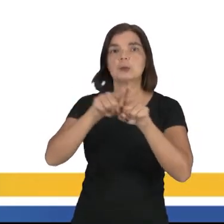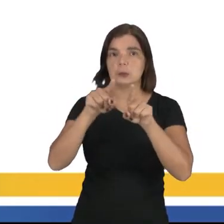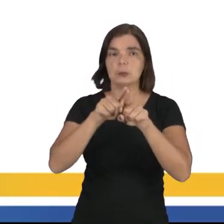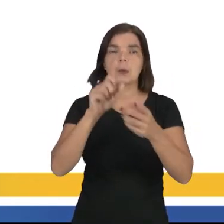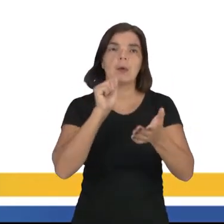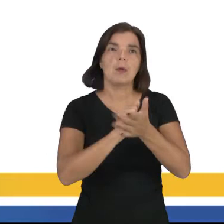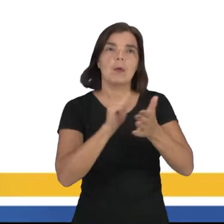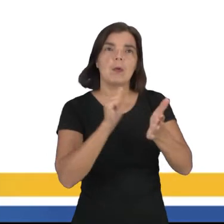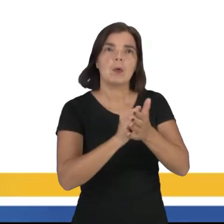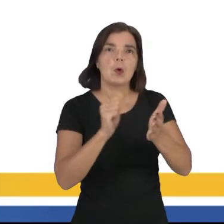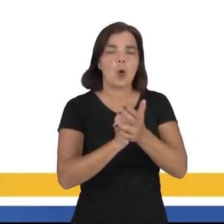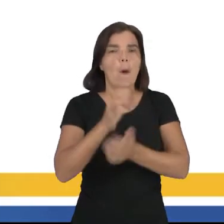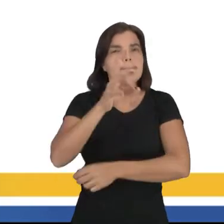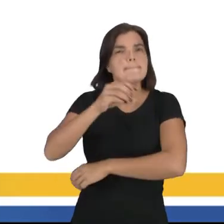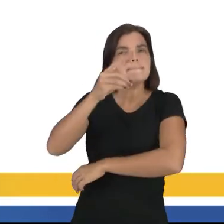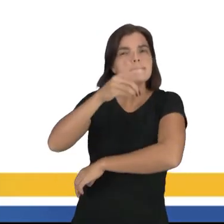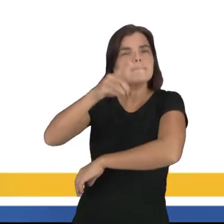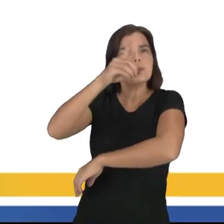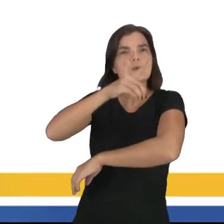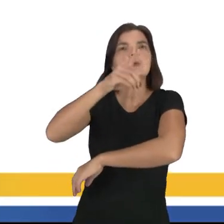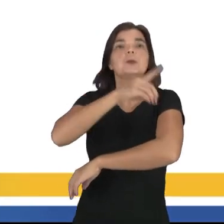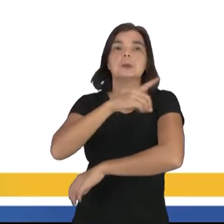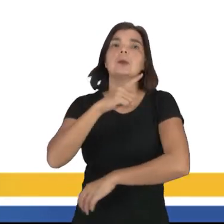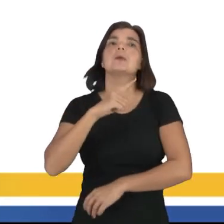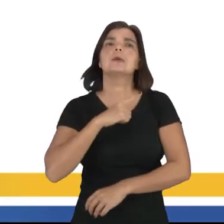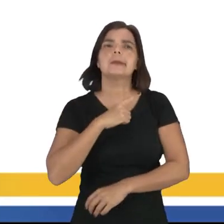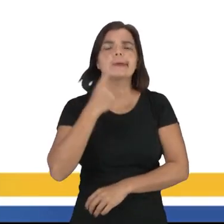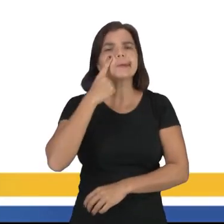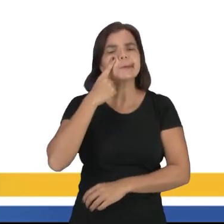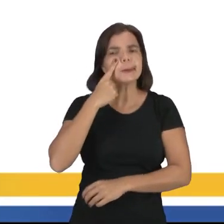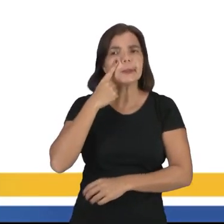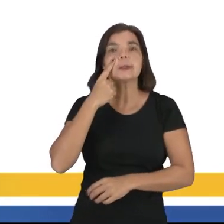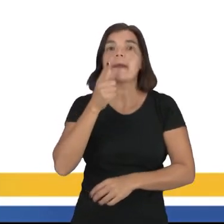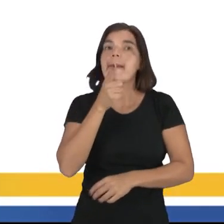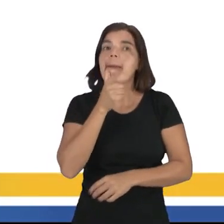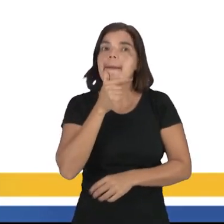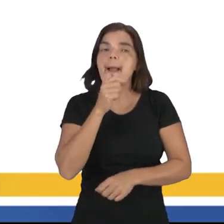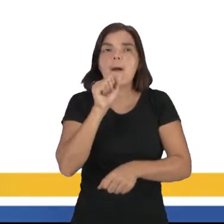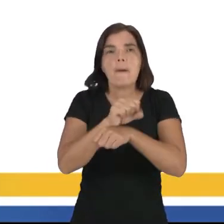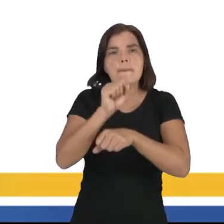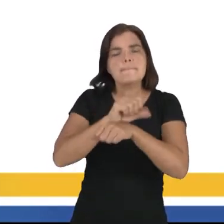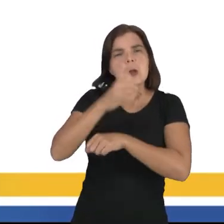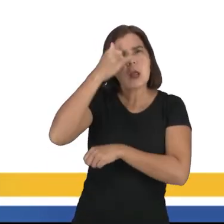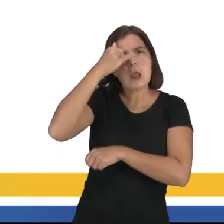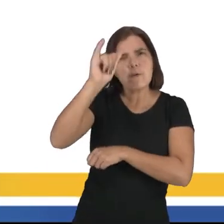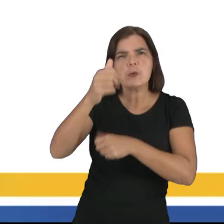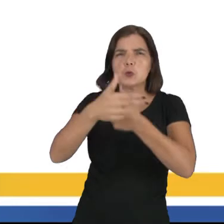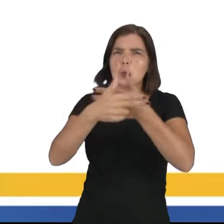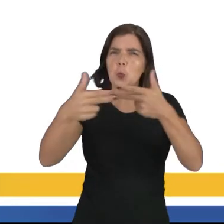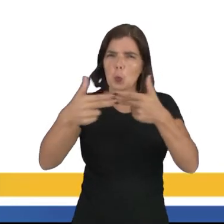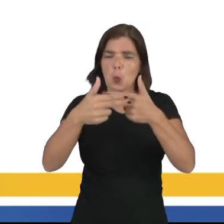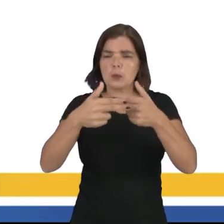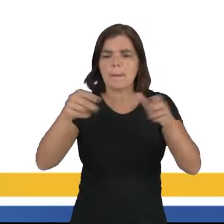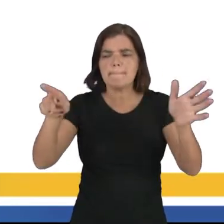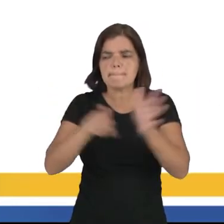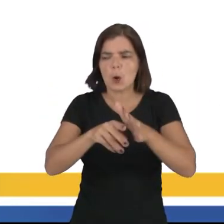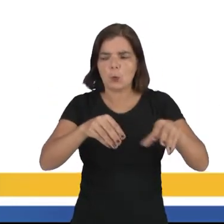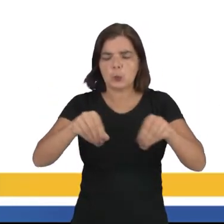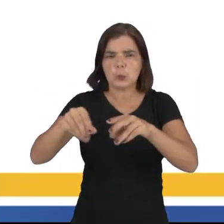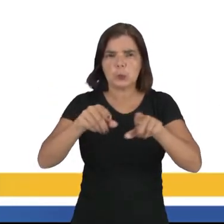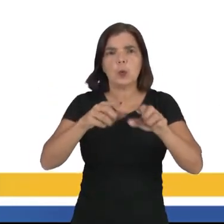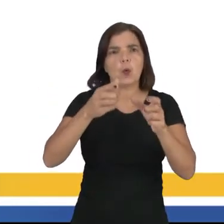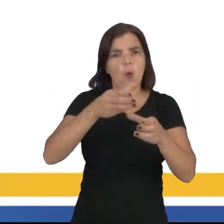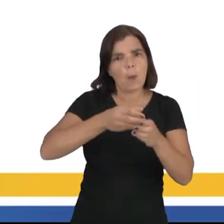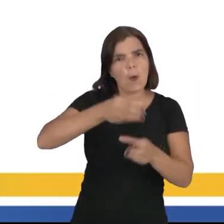texto escrito: o mosquito Aedes aegypti procria em água parada. Evite deixar recipientes no quintal,